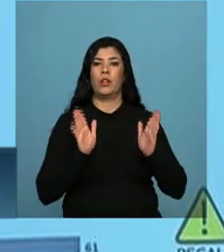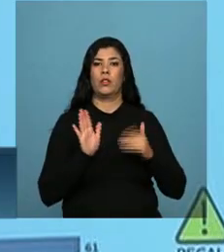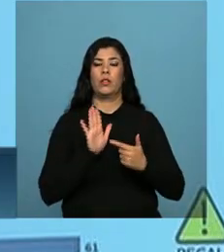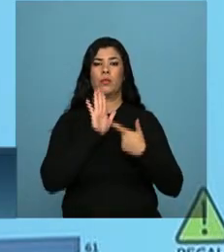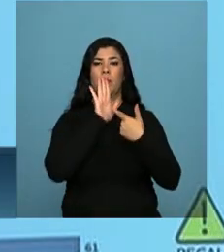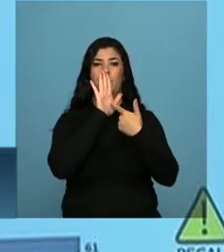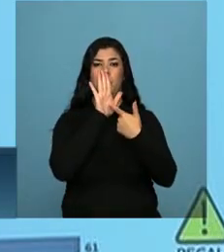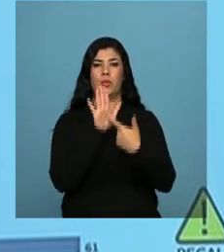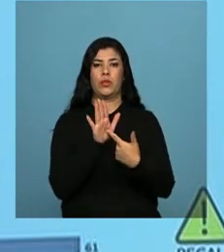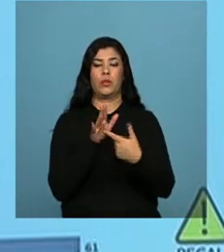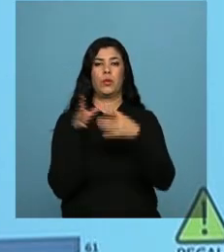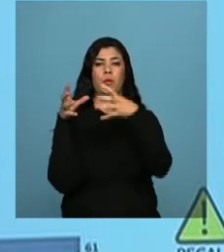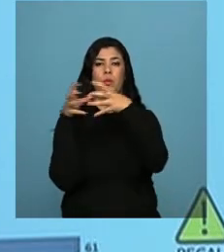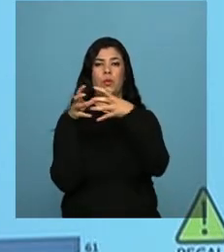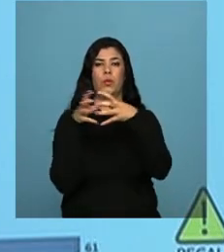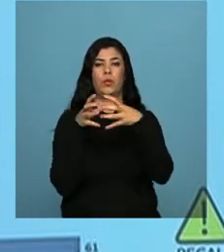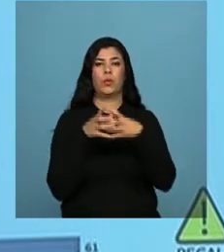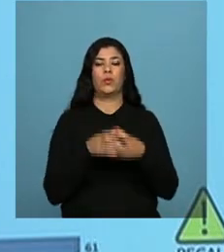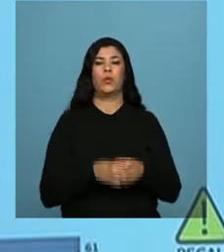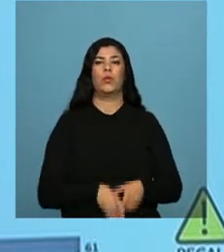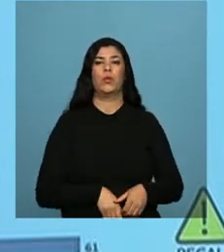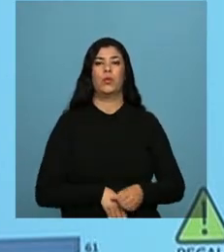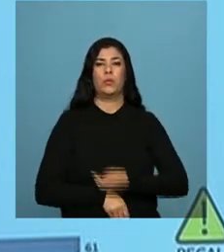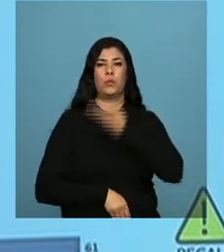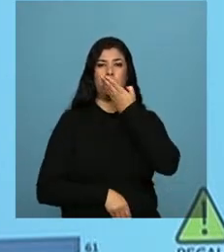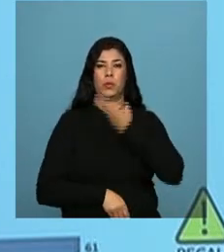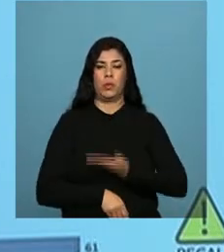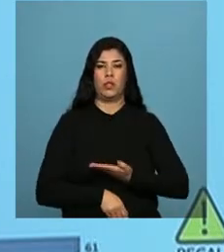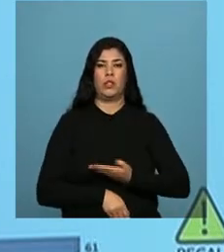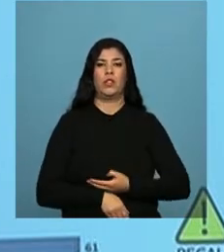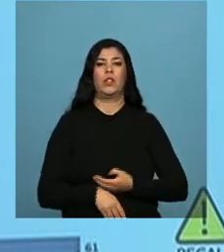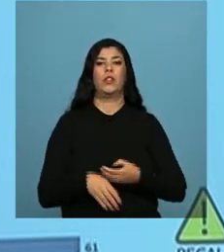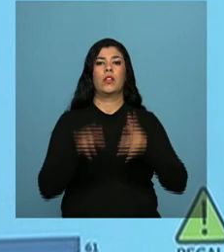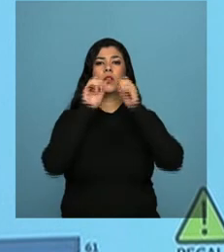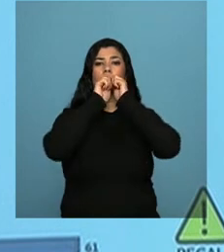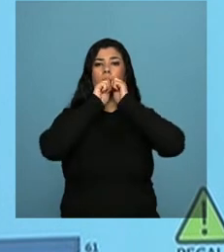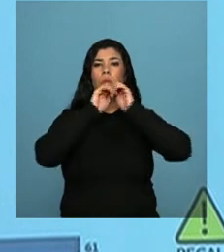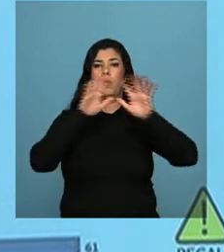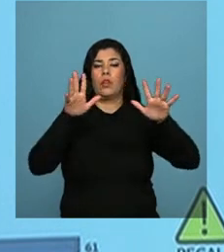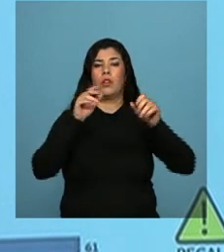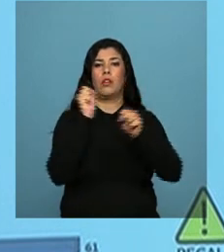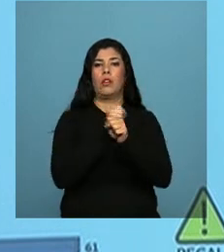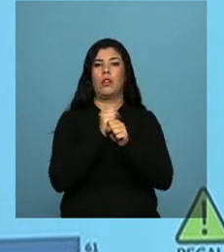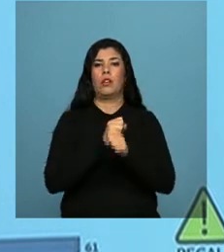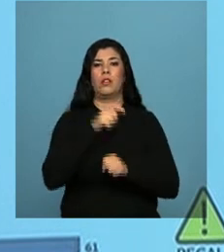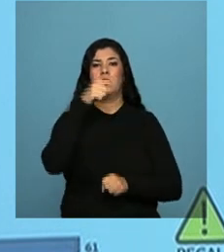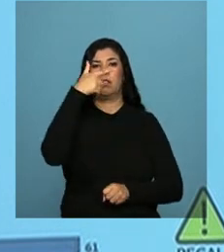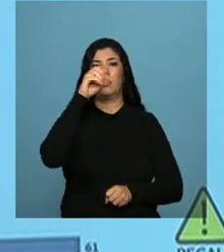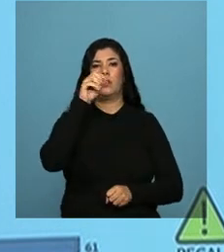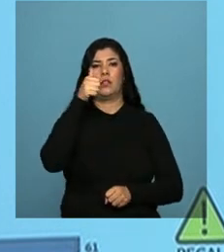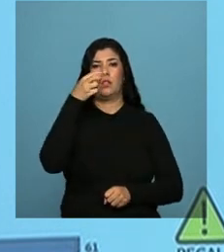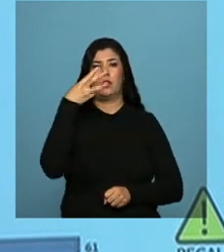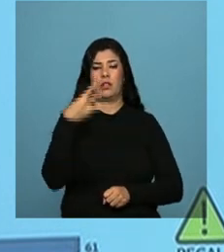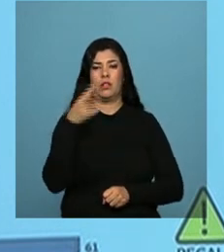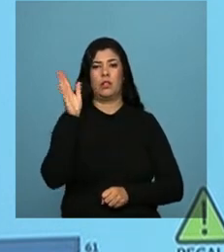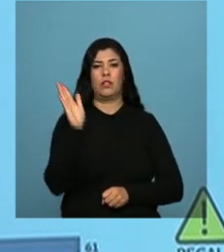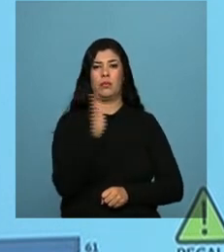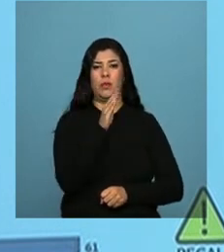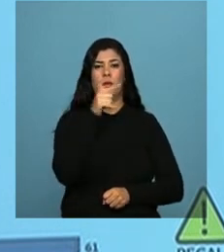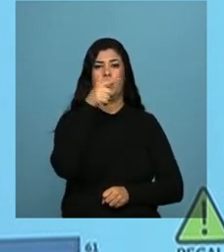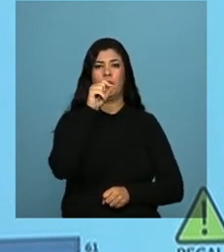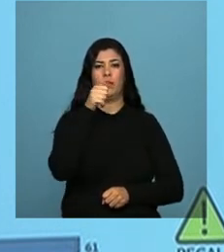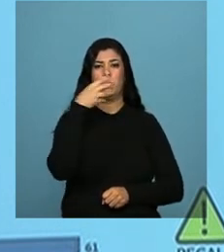vocês por agrupamentos as campanhas de 2013 2014 por quê que nós separamos dessa vez em dois anos